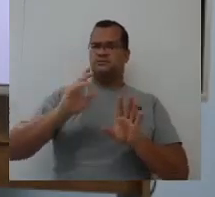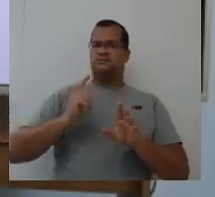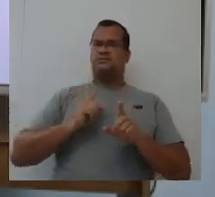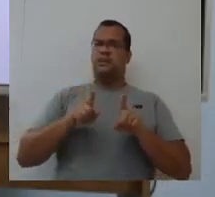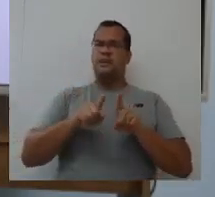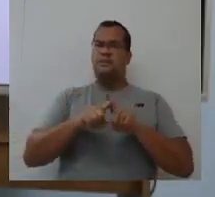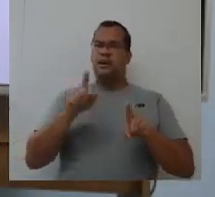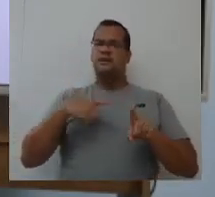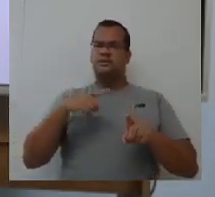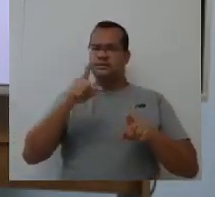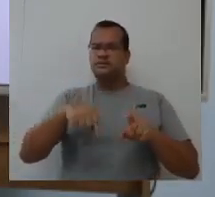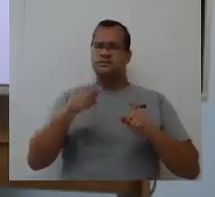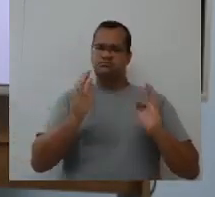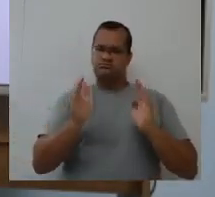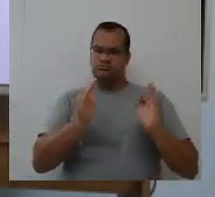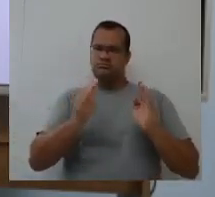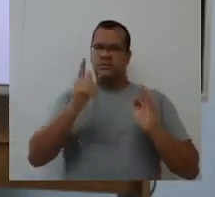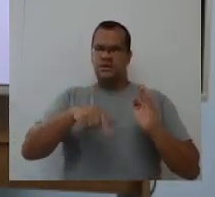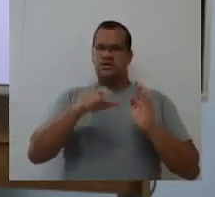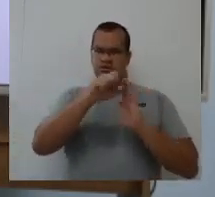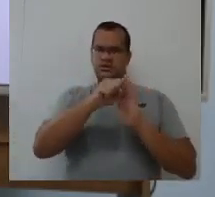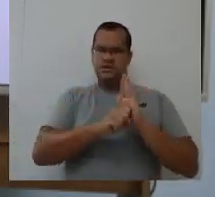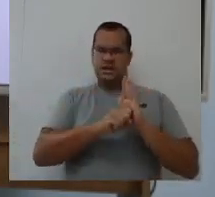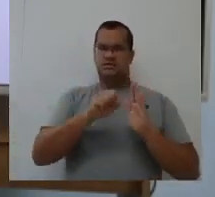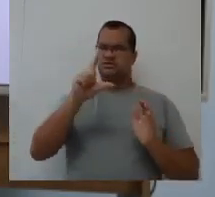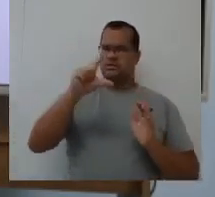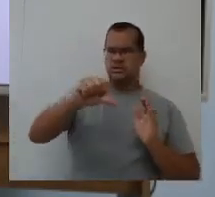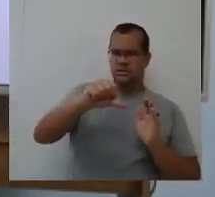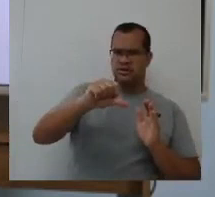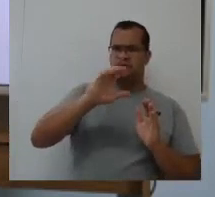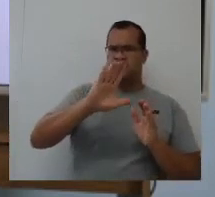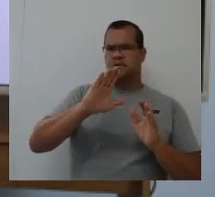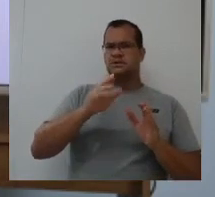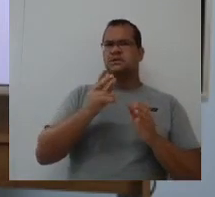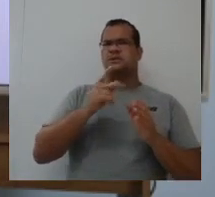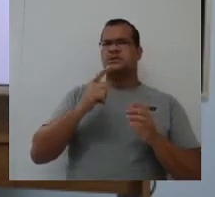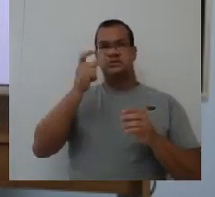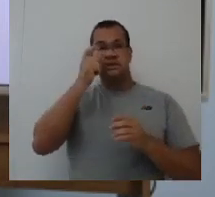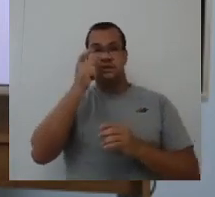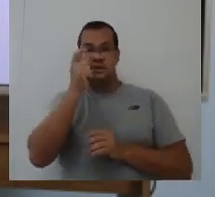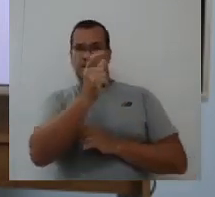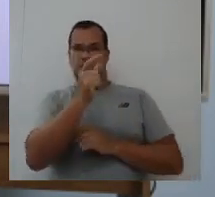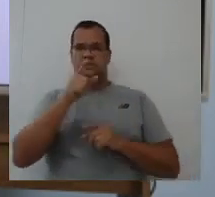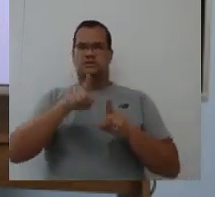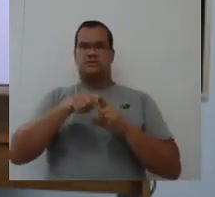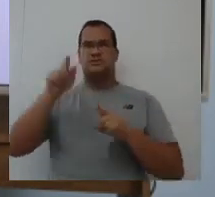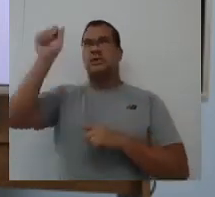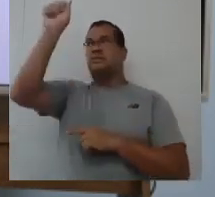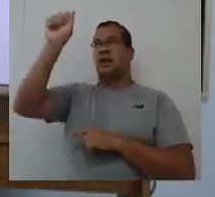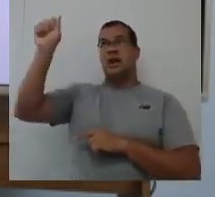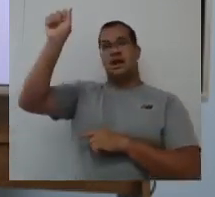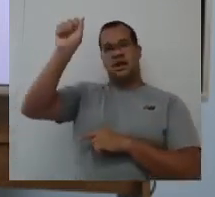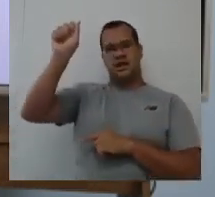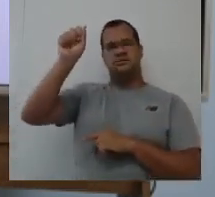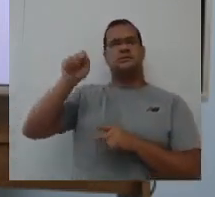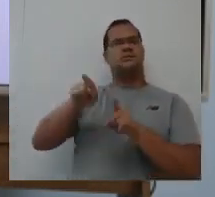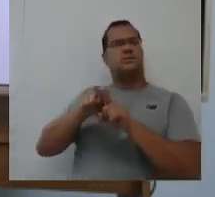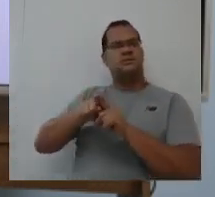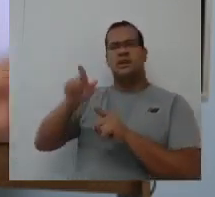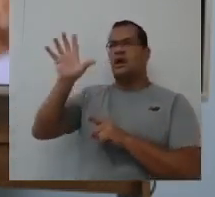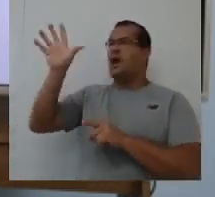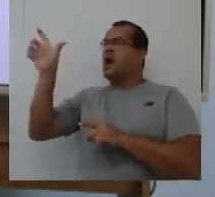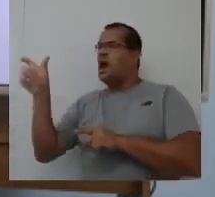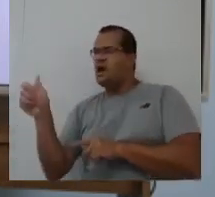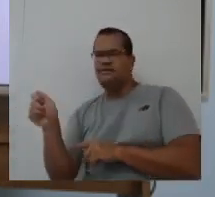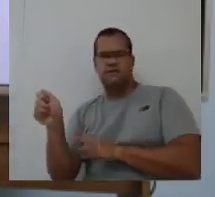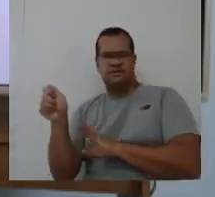metade deste mesmo século, o século XIX, os interesses se voltaram para a Ásia e África, gerando uma corrida